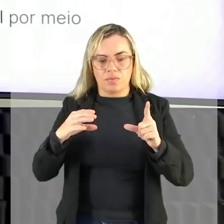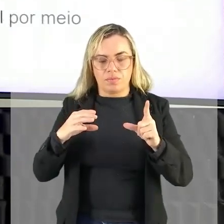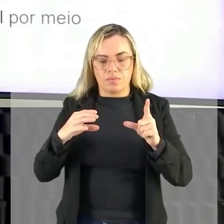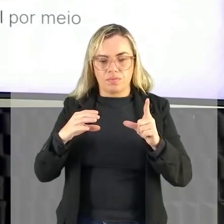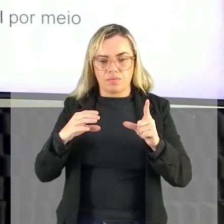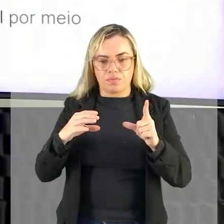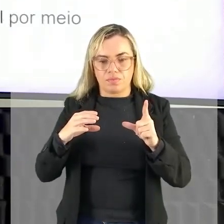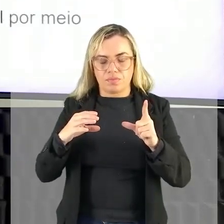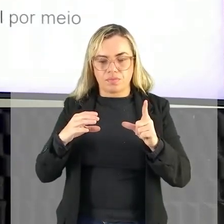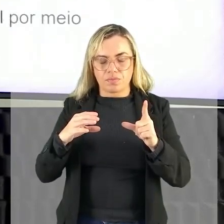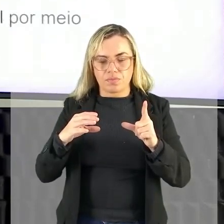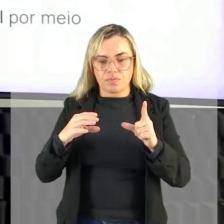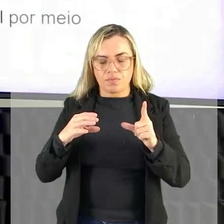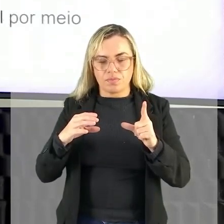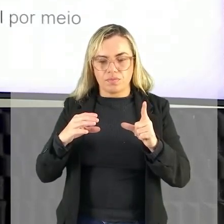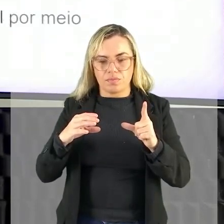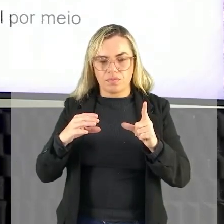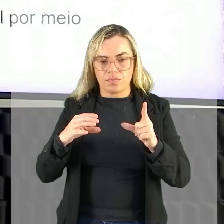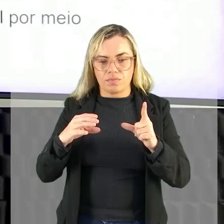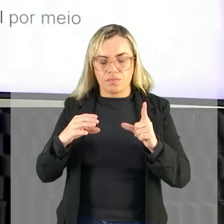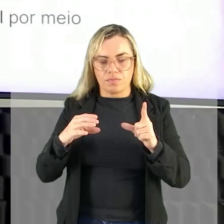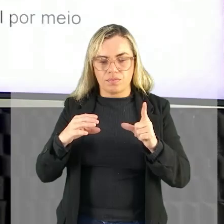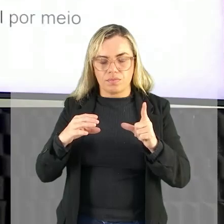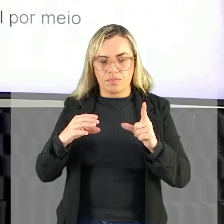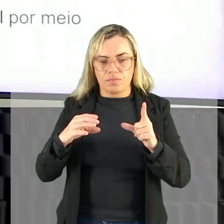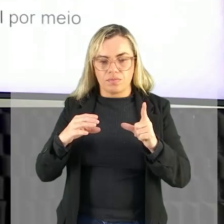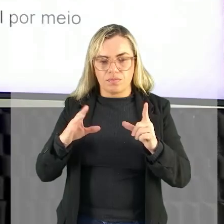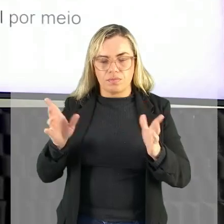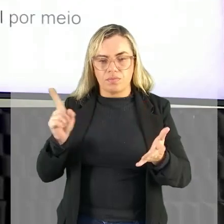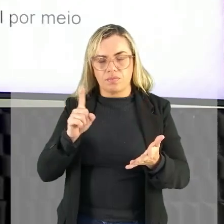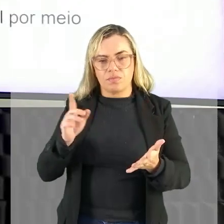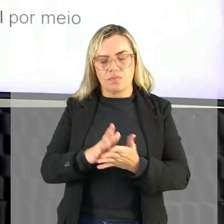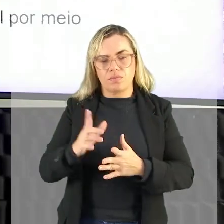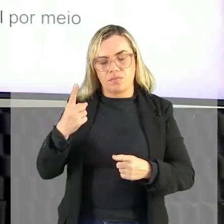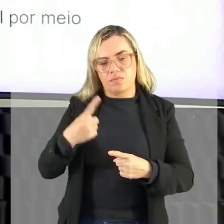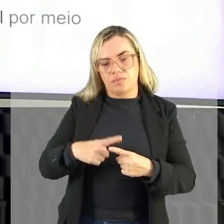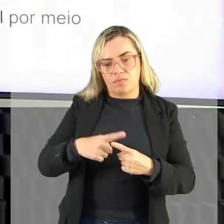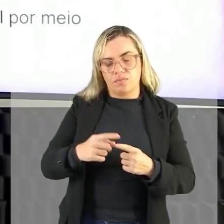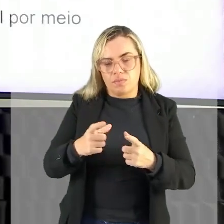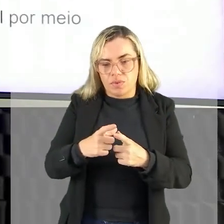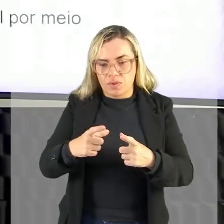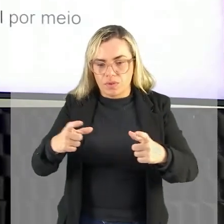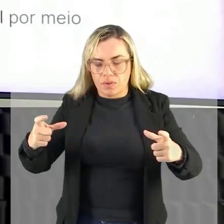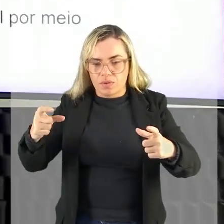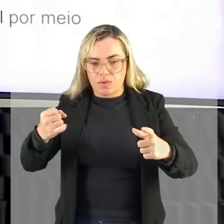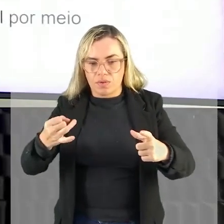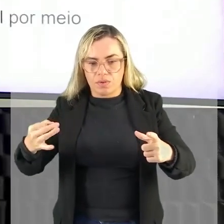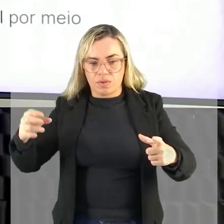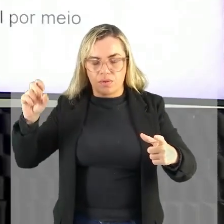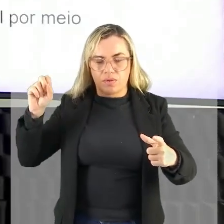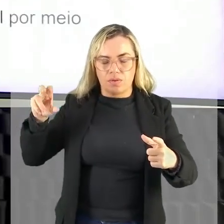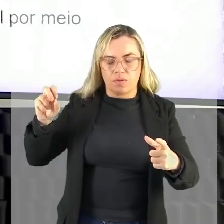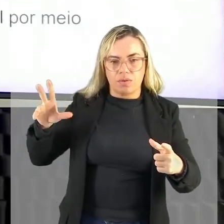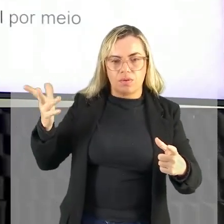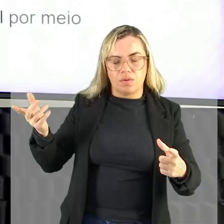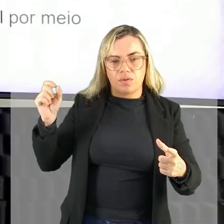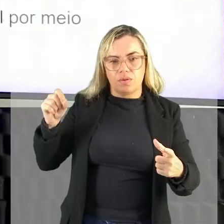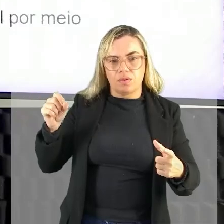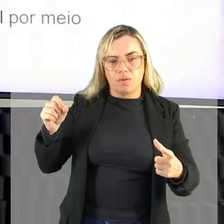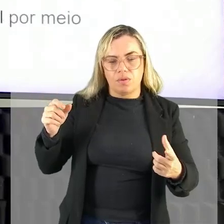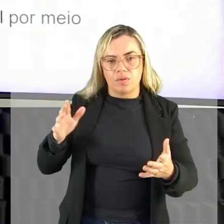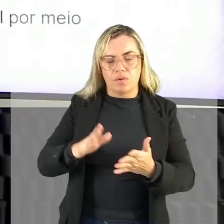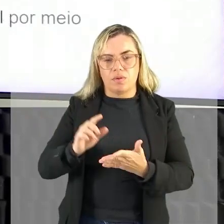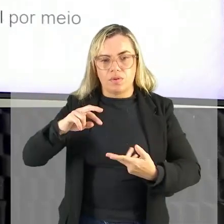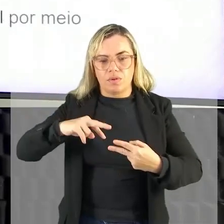Proliferar o vírus em culturas, aumentando a carga viral? Não, porque se eu aumento a quantidade de vírus, eu só estou, em termos